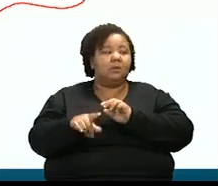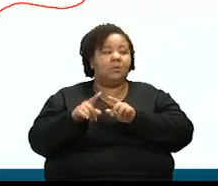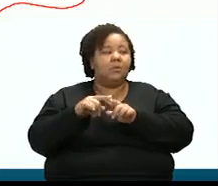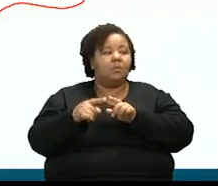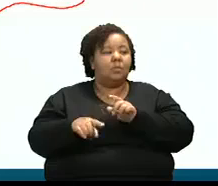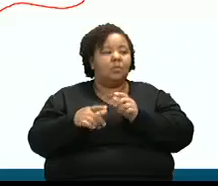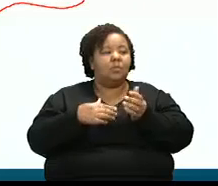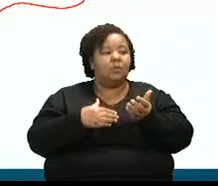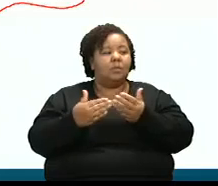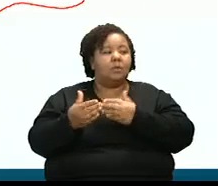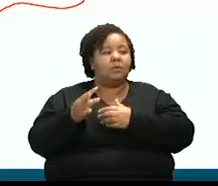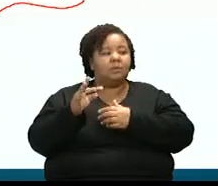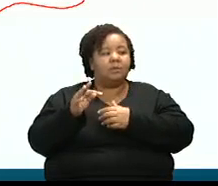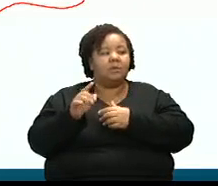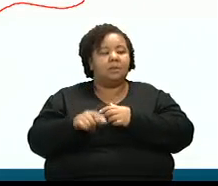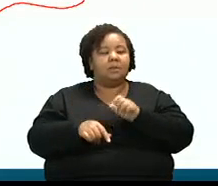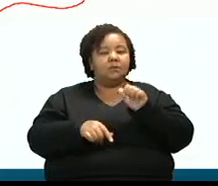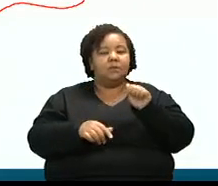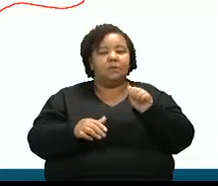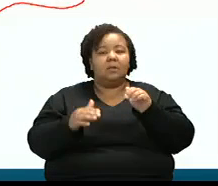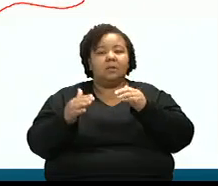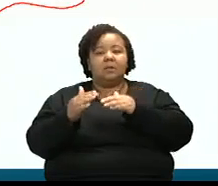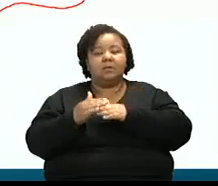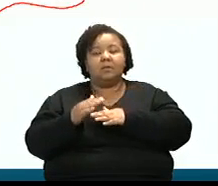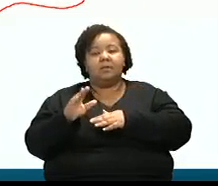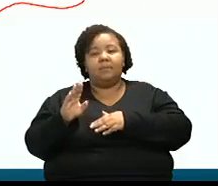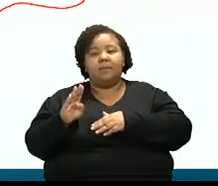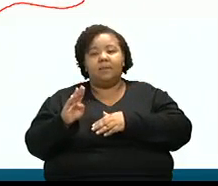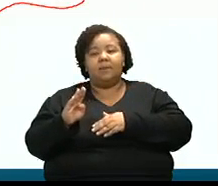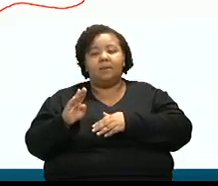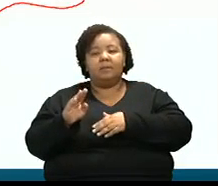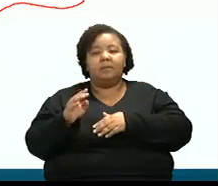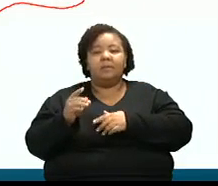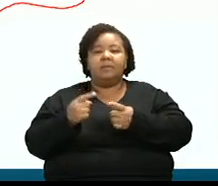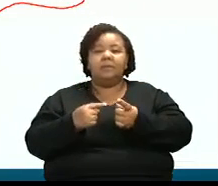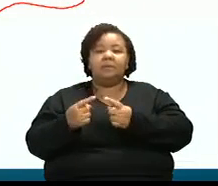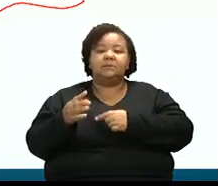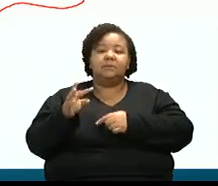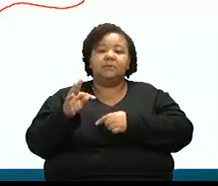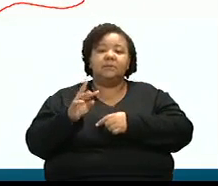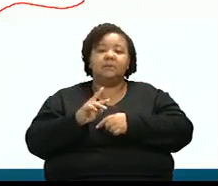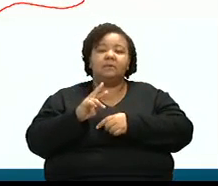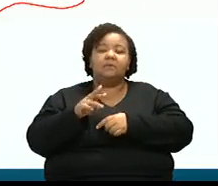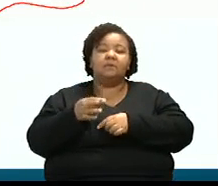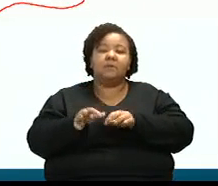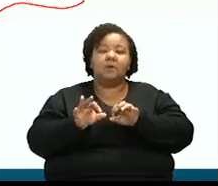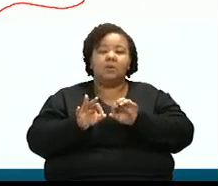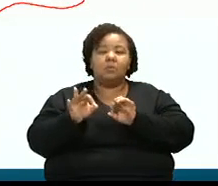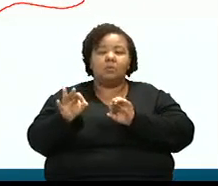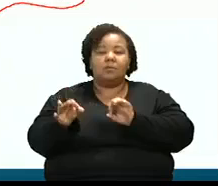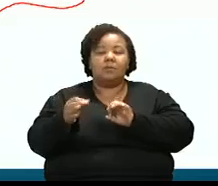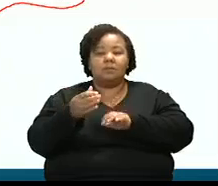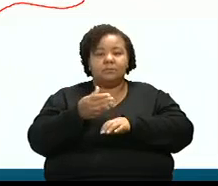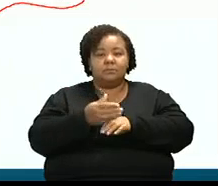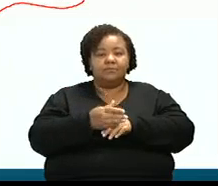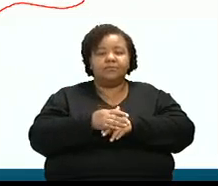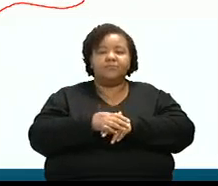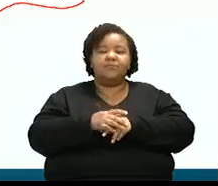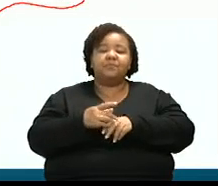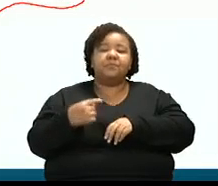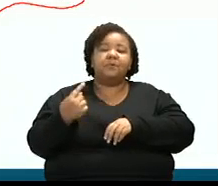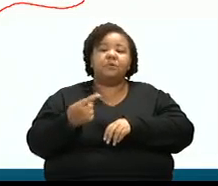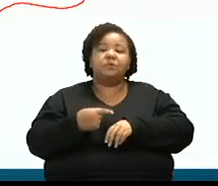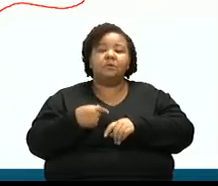o parâmetro t variando de a a b em relação a t, vai fornecer o comprimento da curva. Mas o que